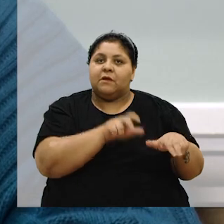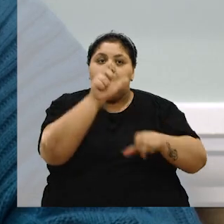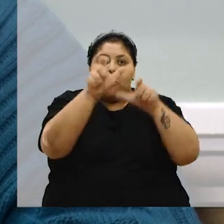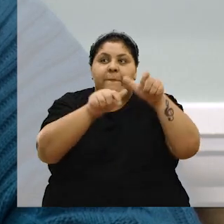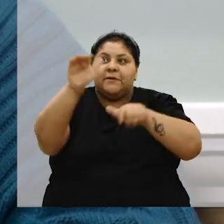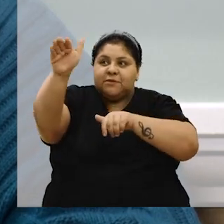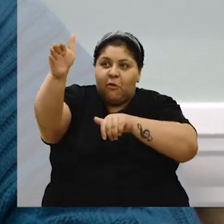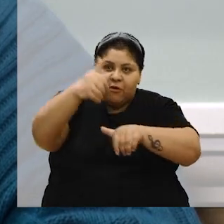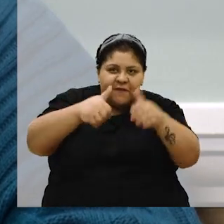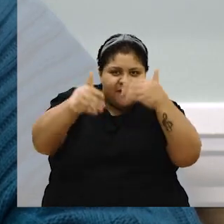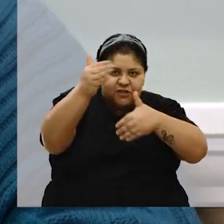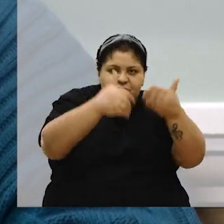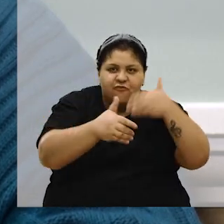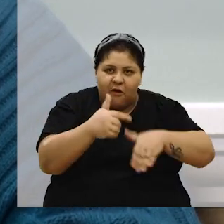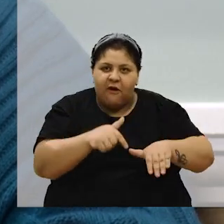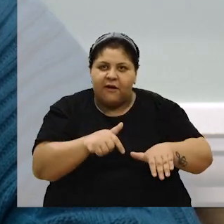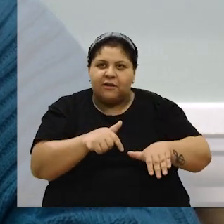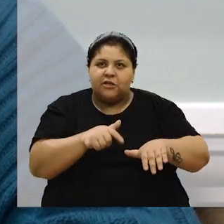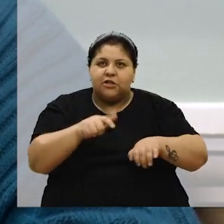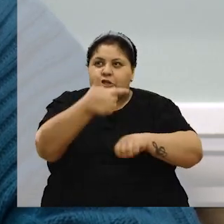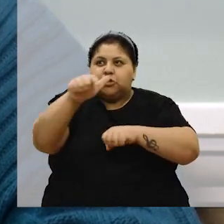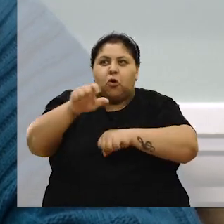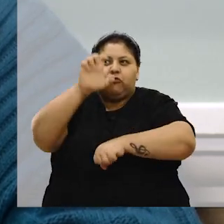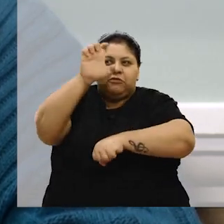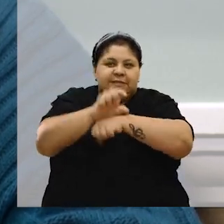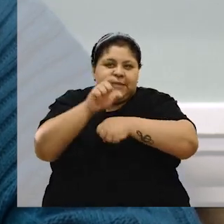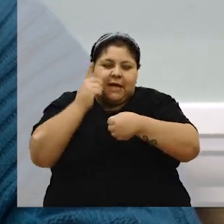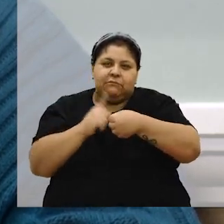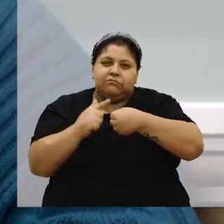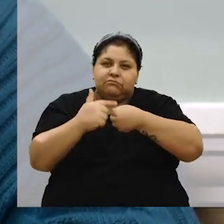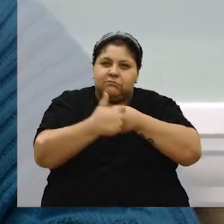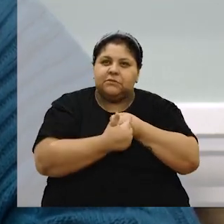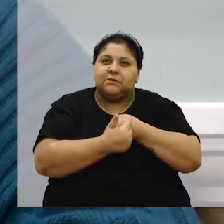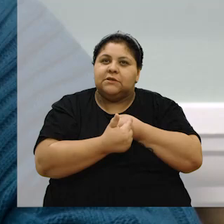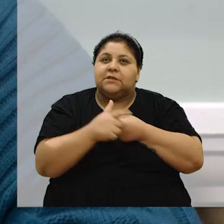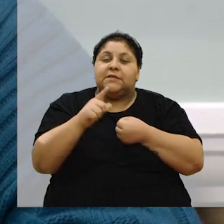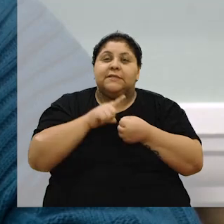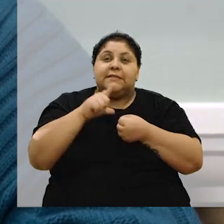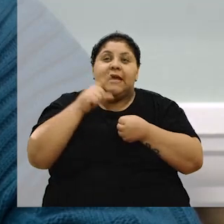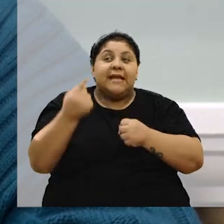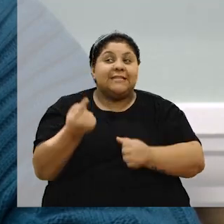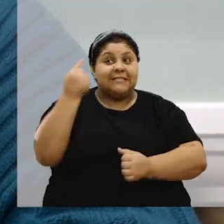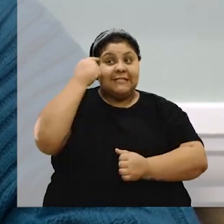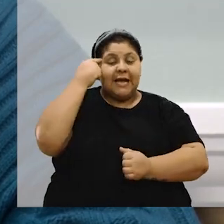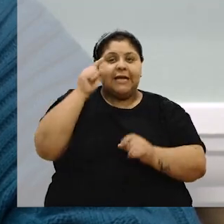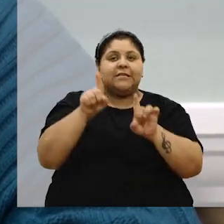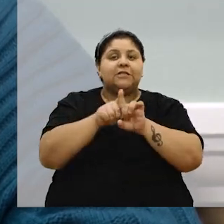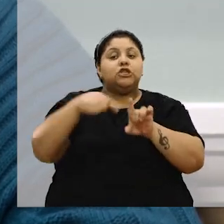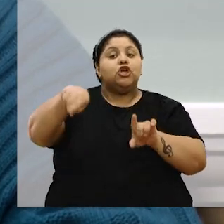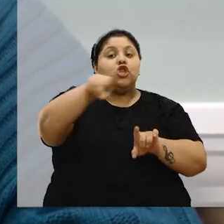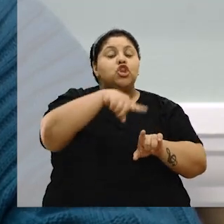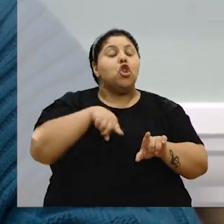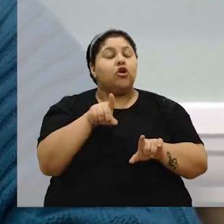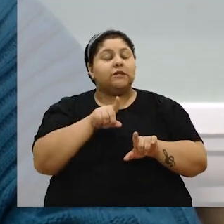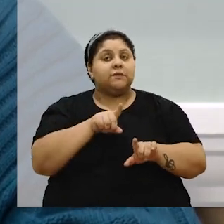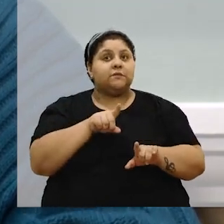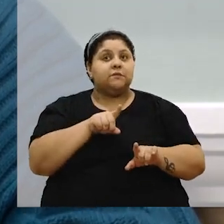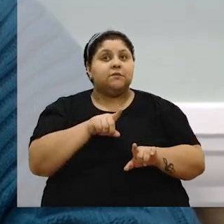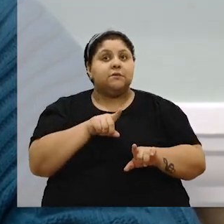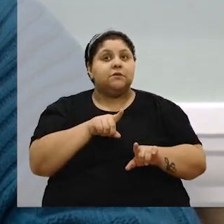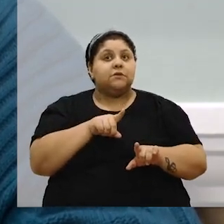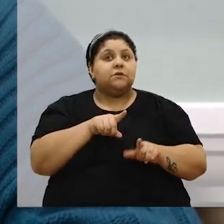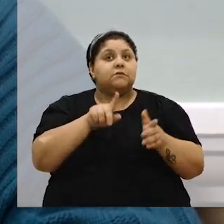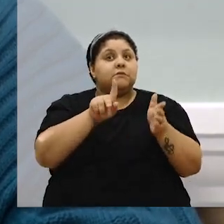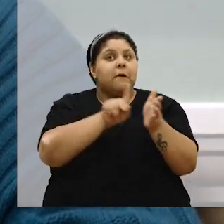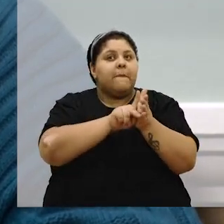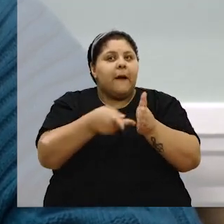E o pessoal que vem de fora, os outros escritores, vêm de outros estados, outras cidades, eles trazem as ideias dele. E nós